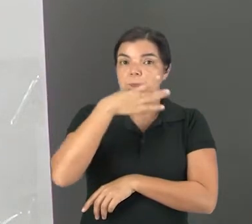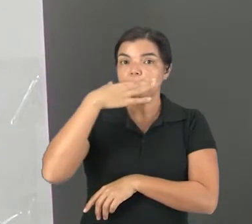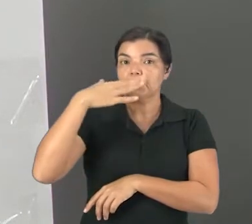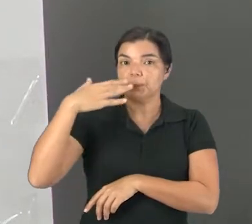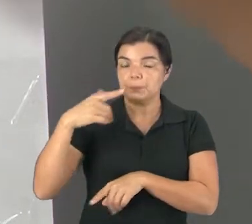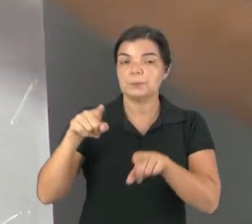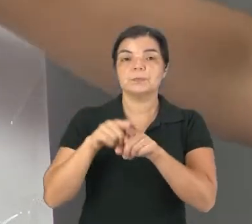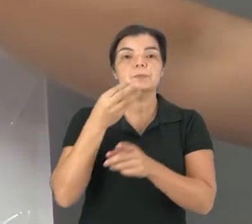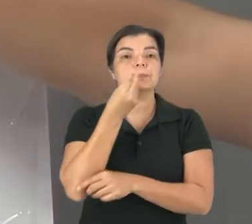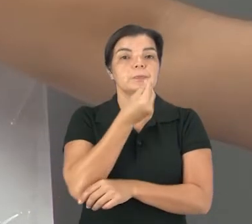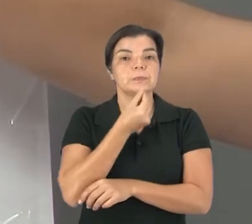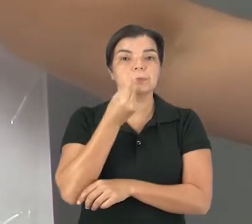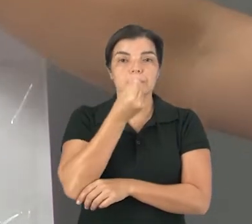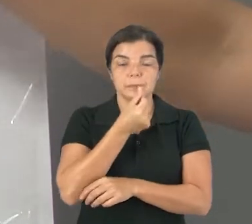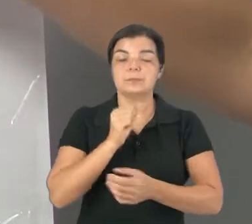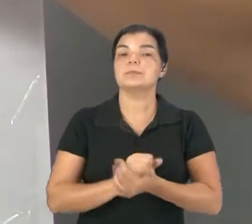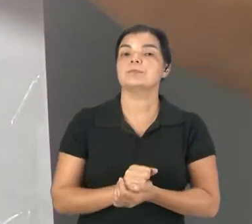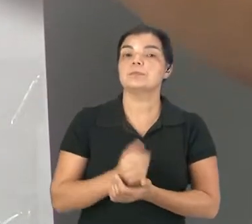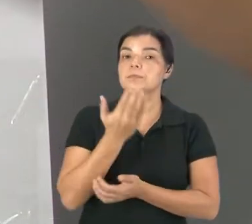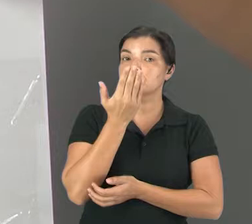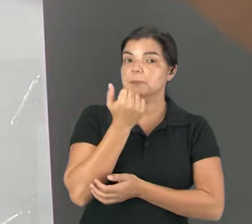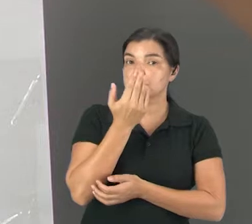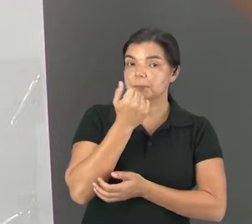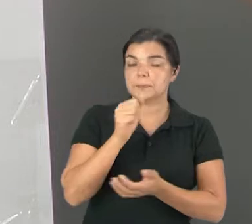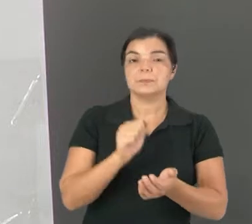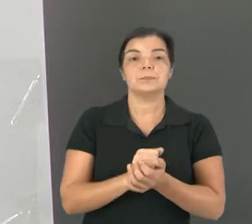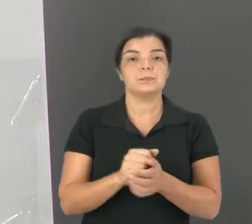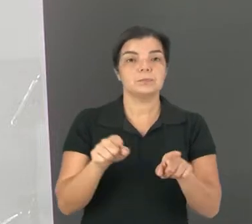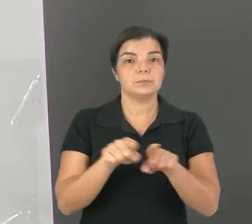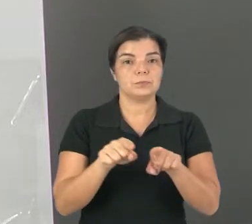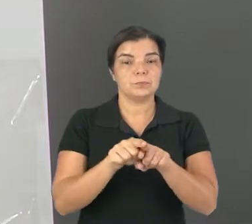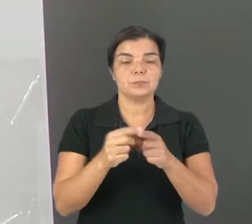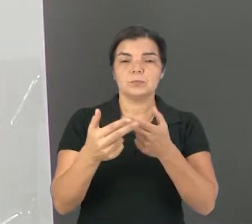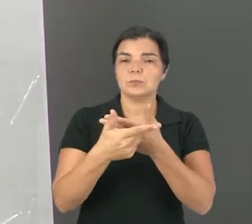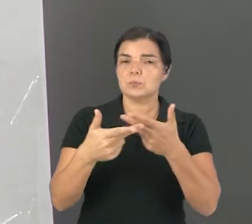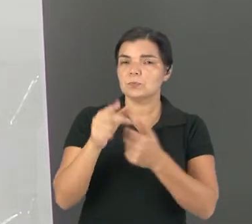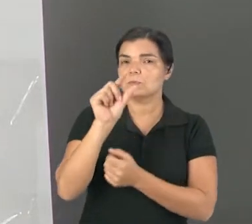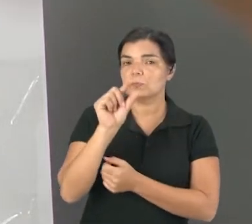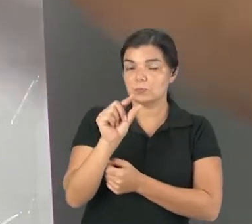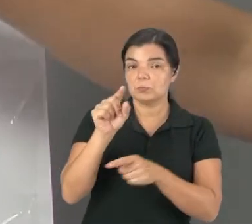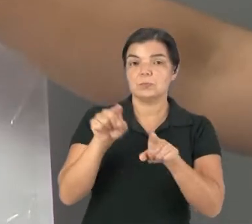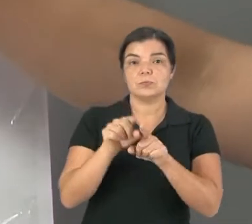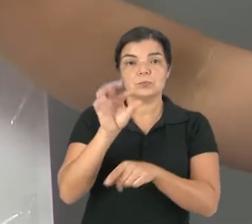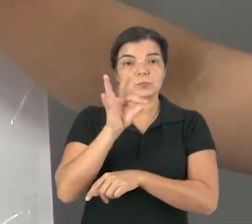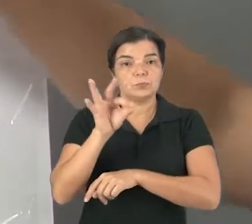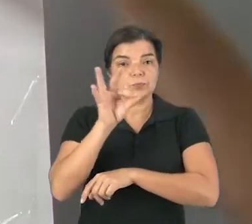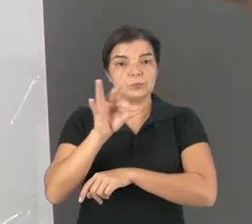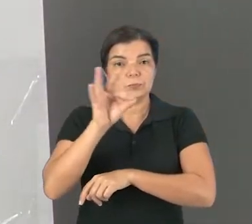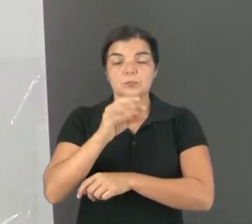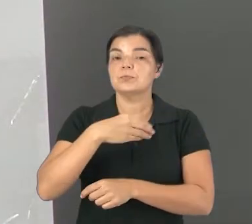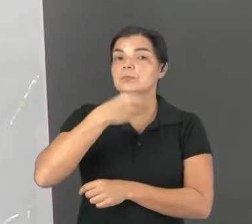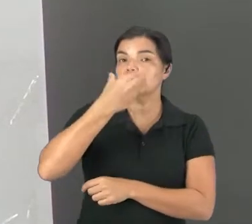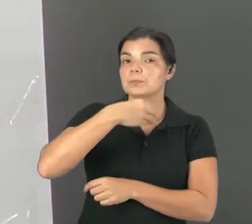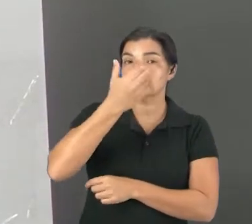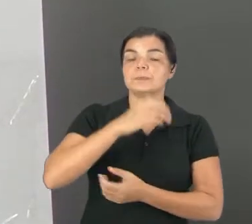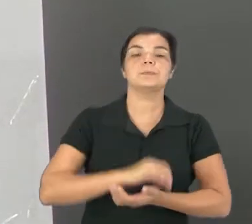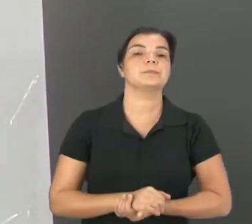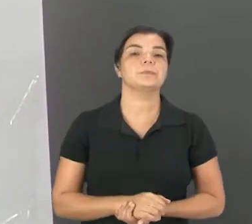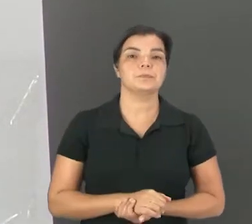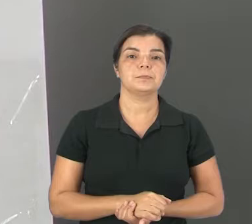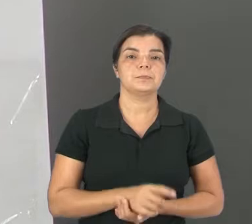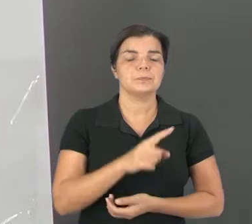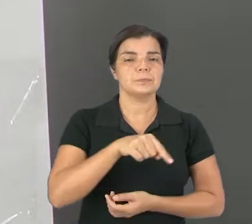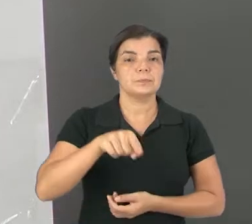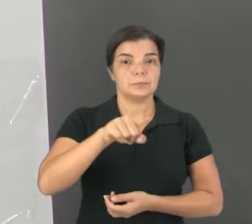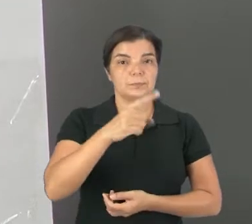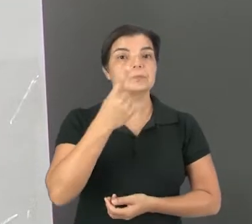cheiro e o gosto. Elas se alimentam de pequenos insetos, como as moscas da fruta. Olhem só,